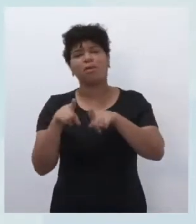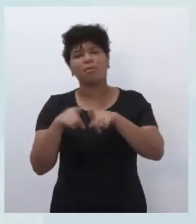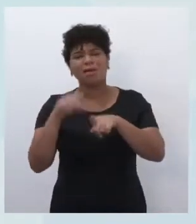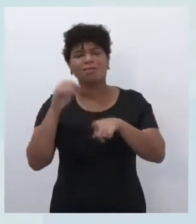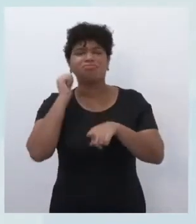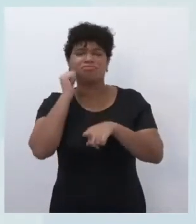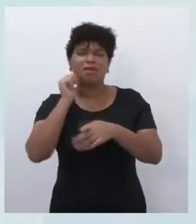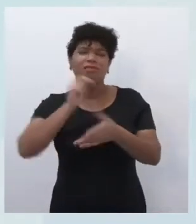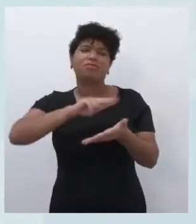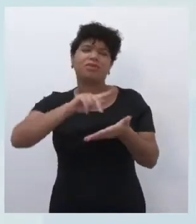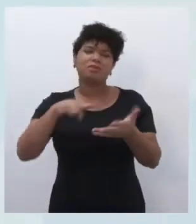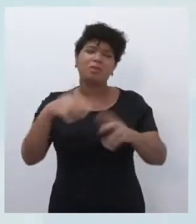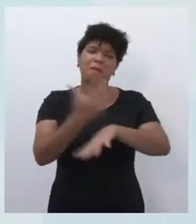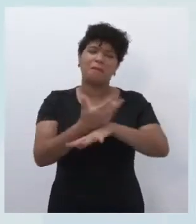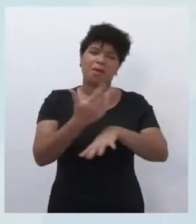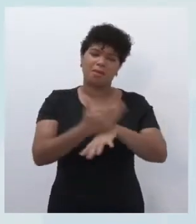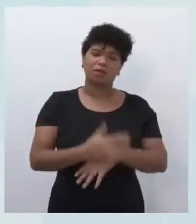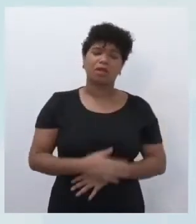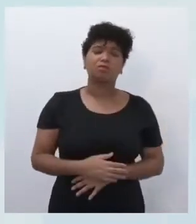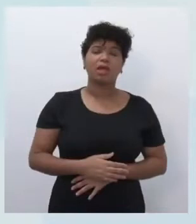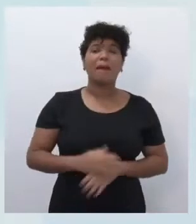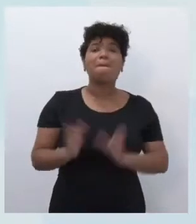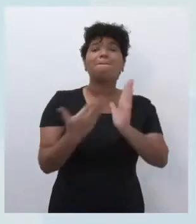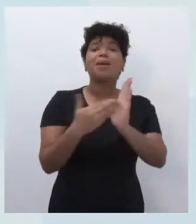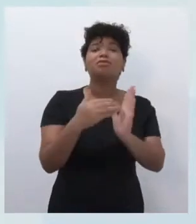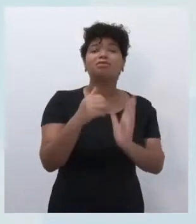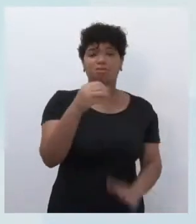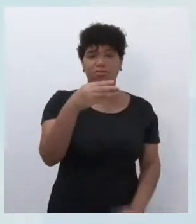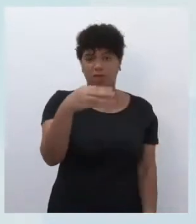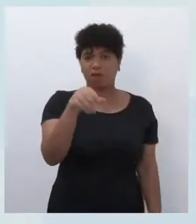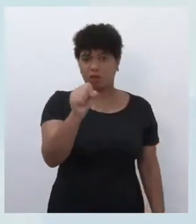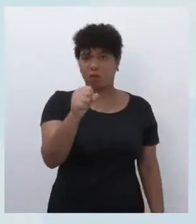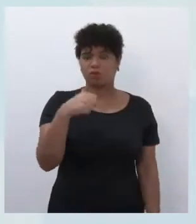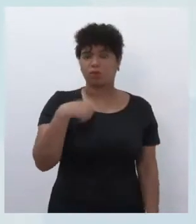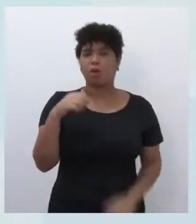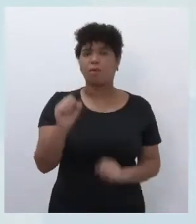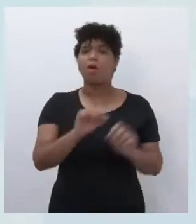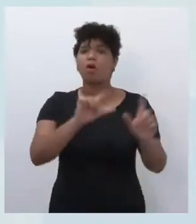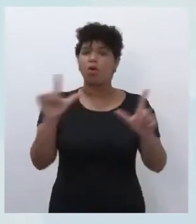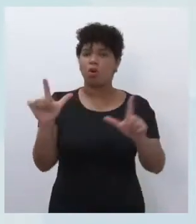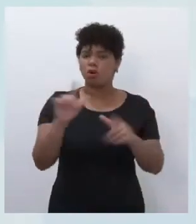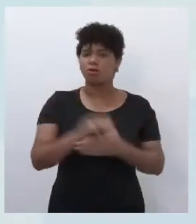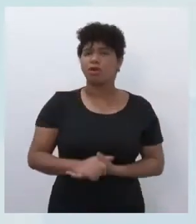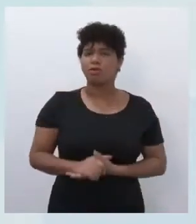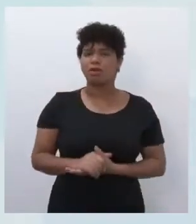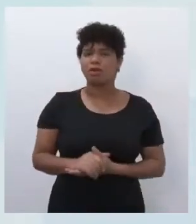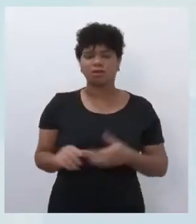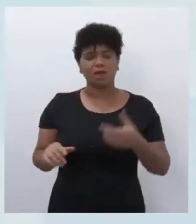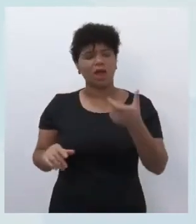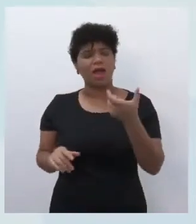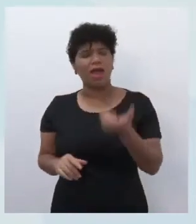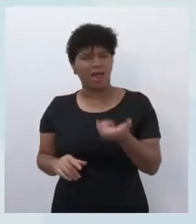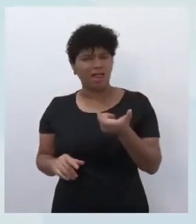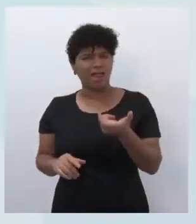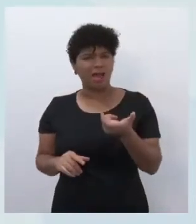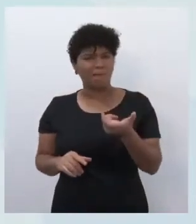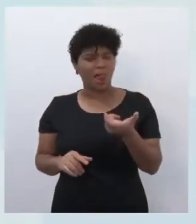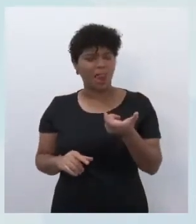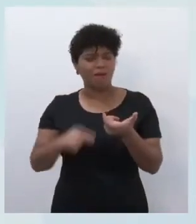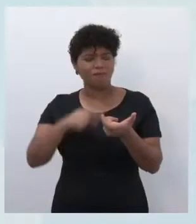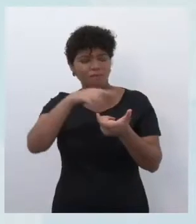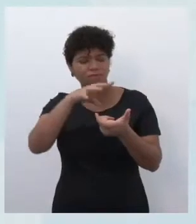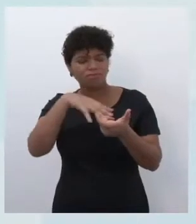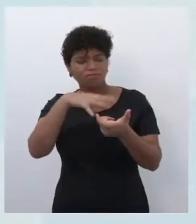currículo paulista, página 38, que é essa que está no slide. O letramento e o multiletramento garantem a participação